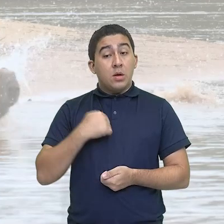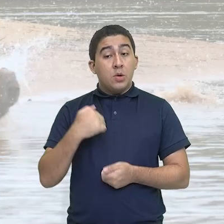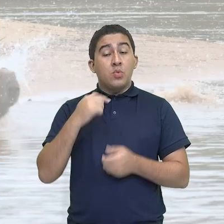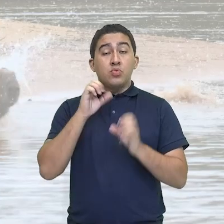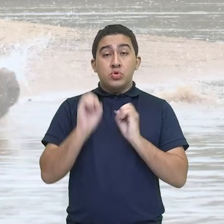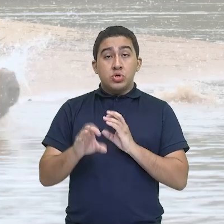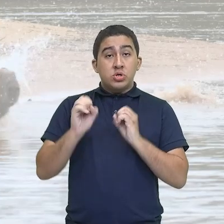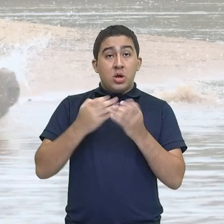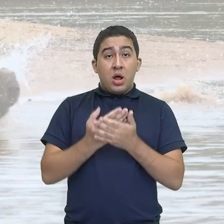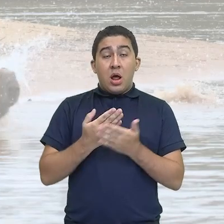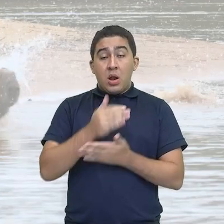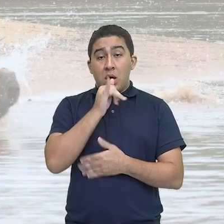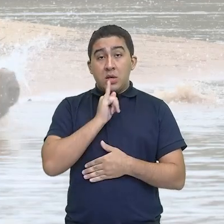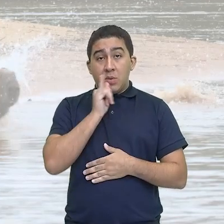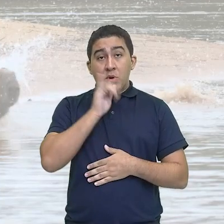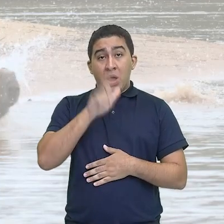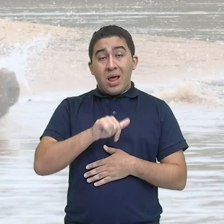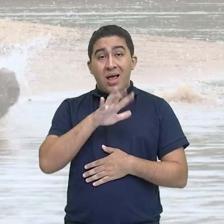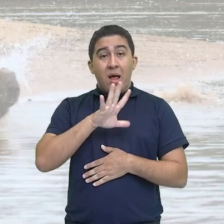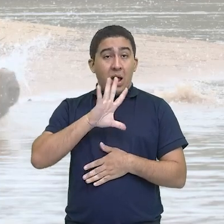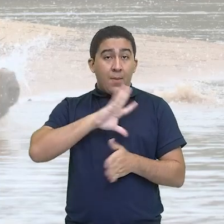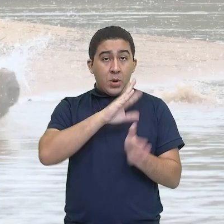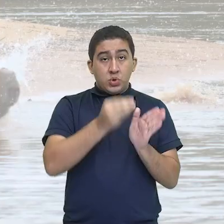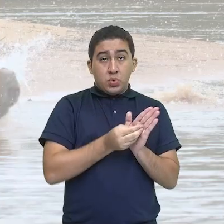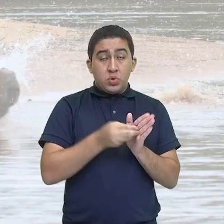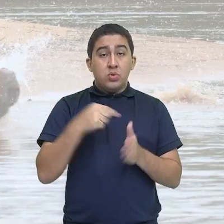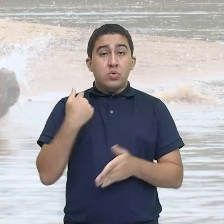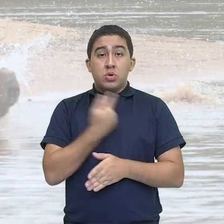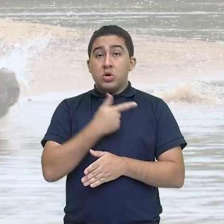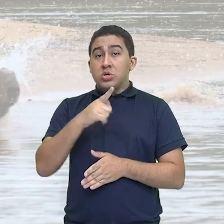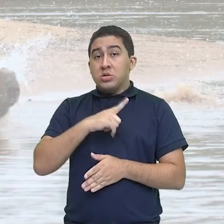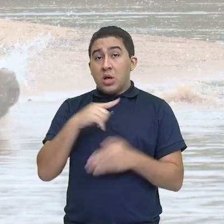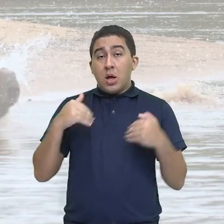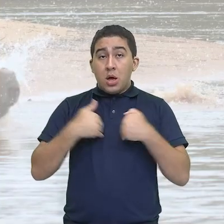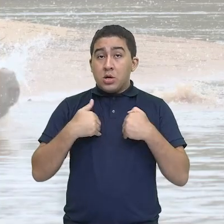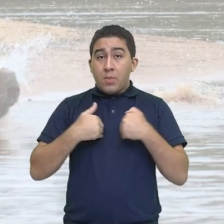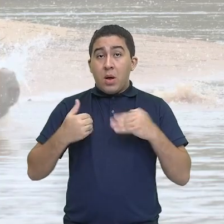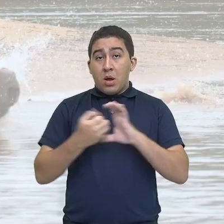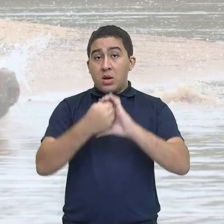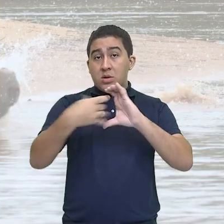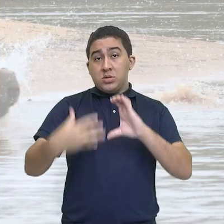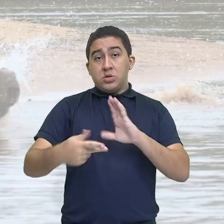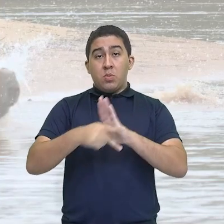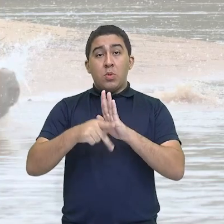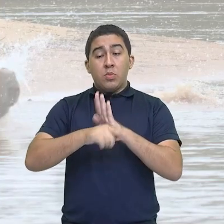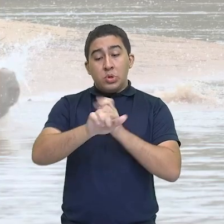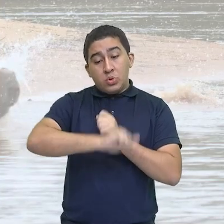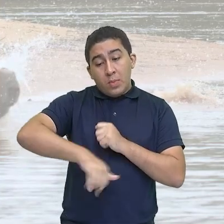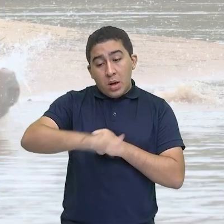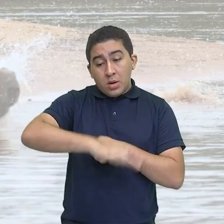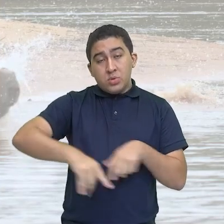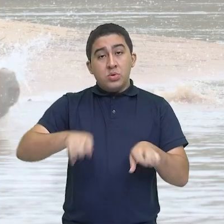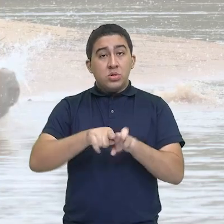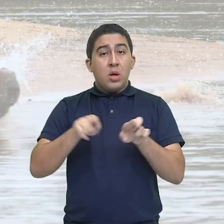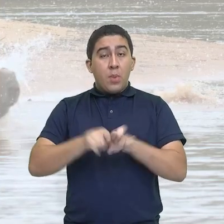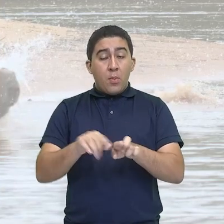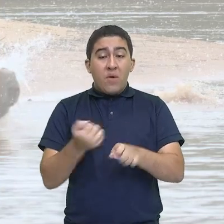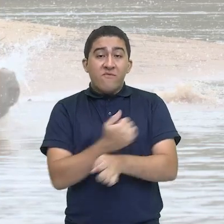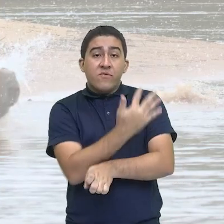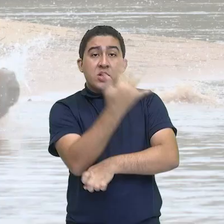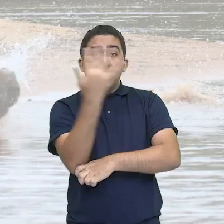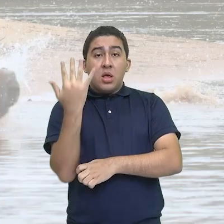no bioma, por exemplo, Amazônia. Nós temos animais característicos desse bioma, uma